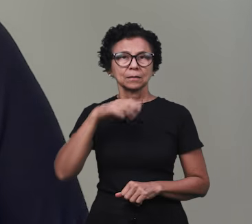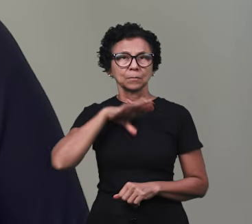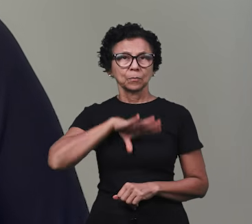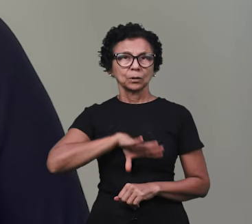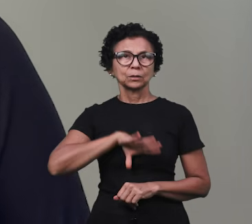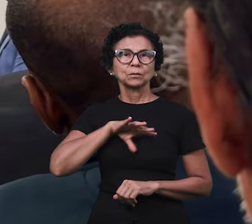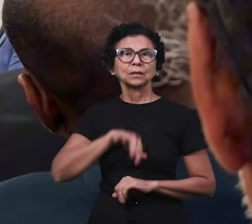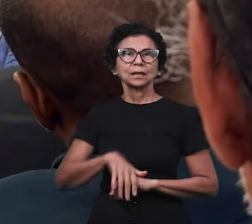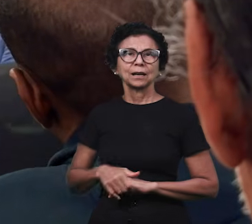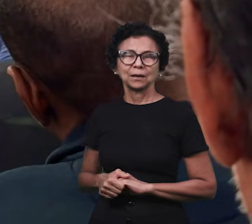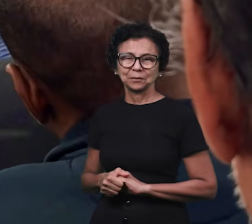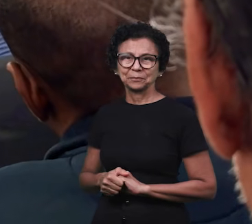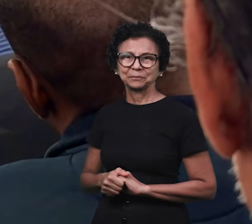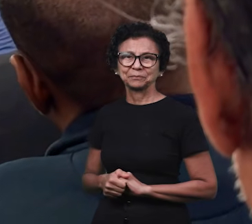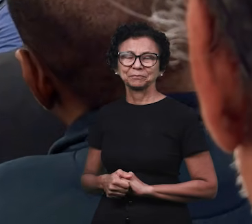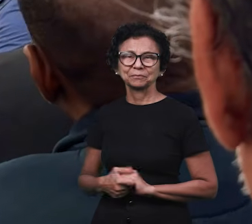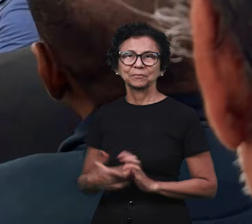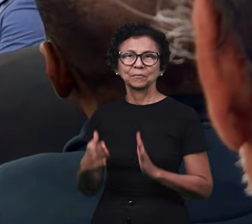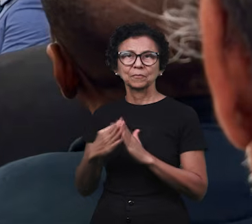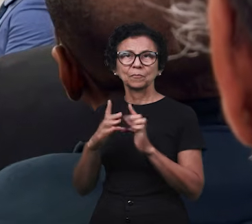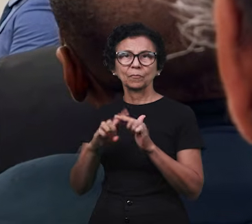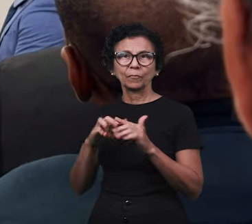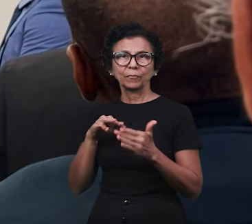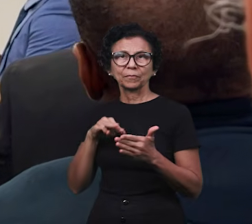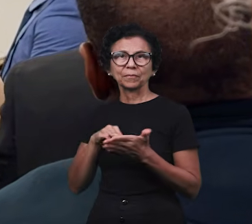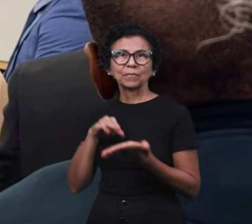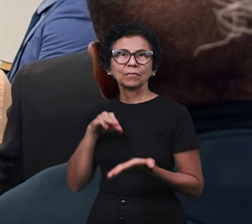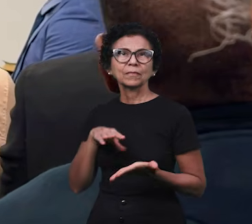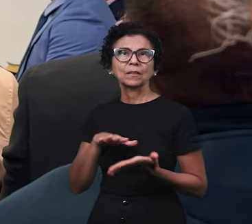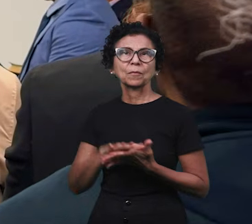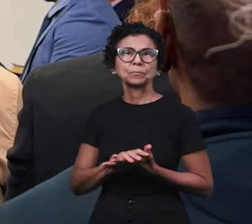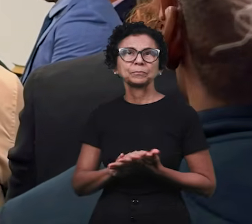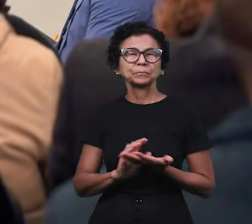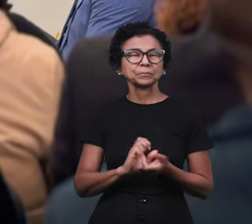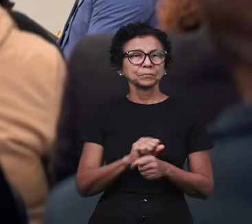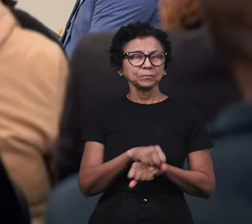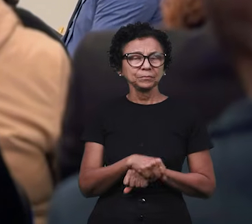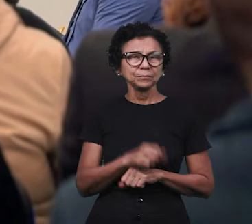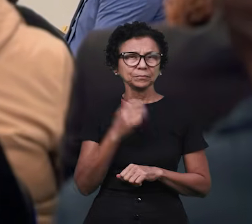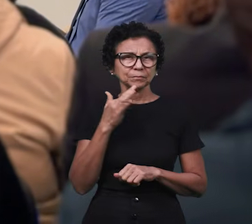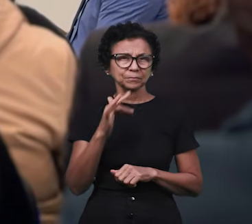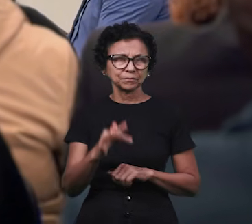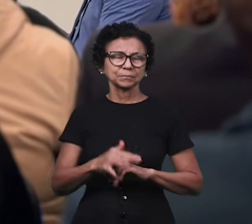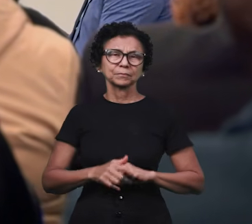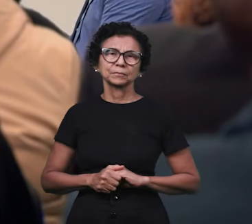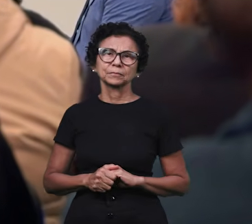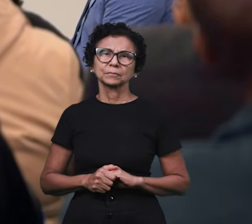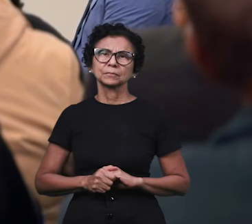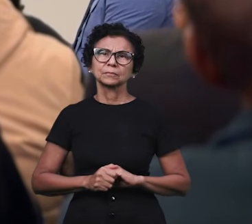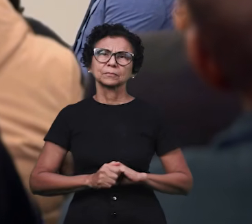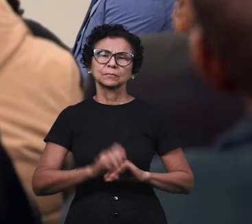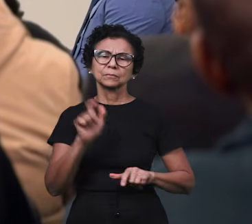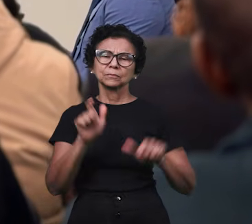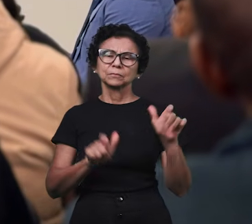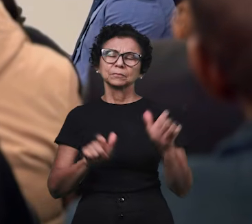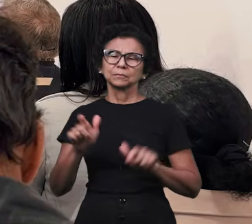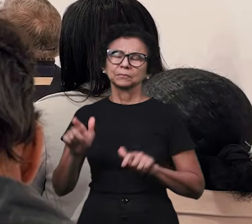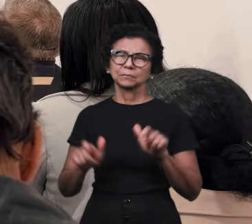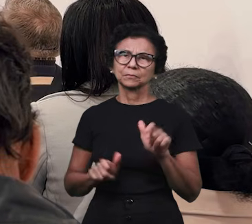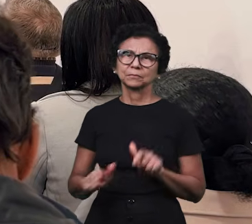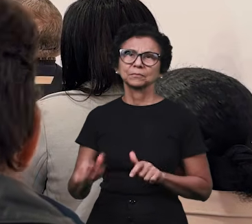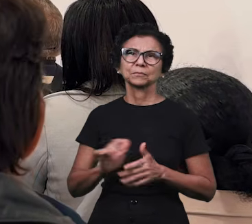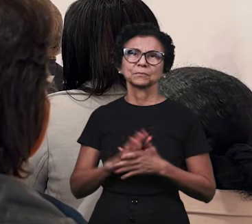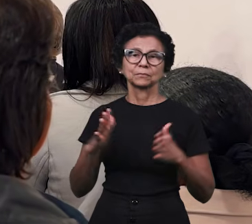onde a Igreja Cristã Maranata em Montijo, na região centro-sul do país, realizou um mini seminário voltado à edificação da igreja. Os irmãos